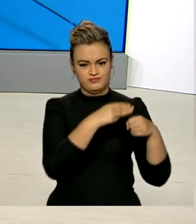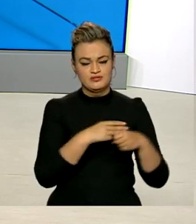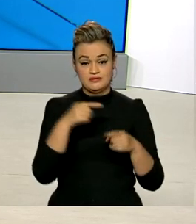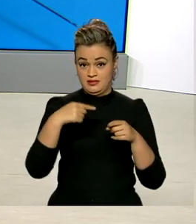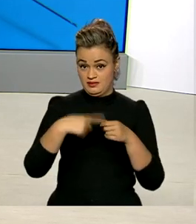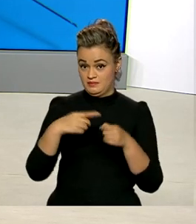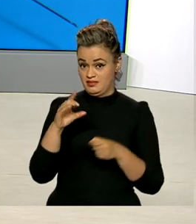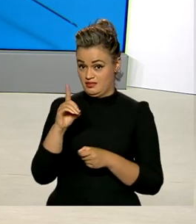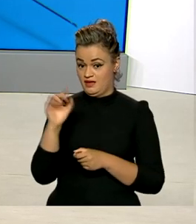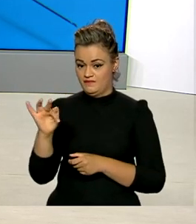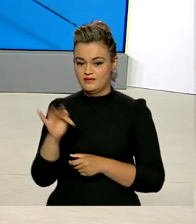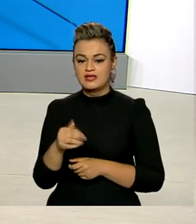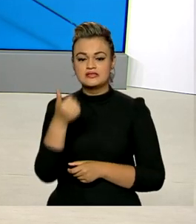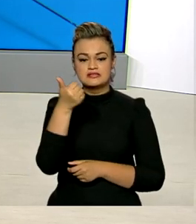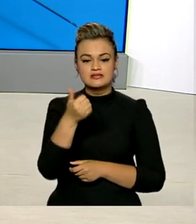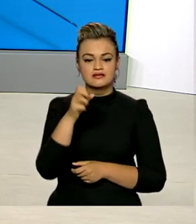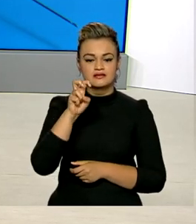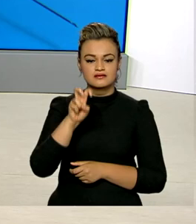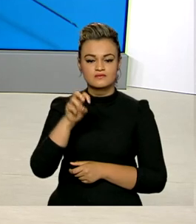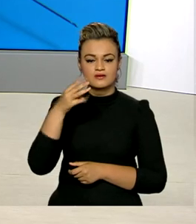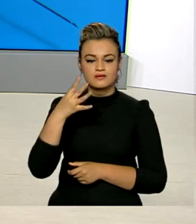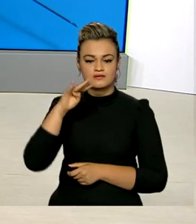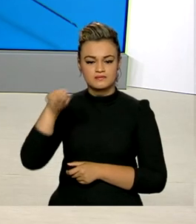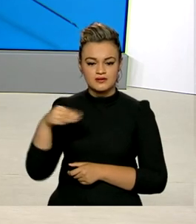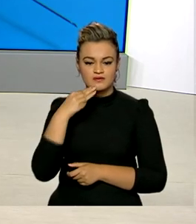Distrito Federal mais de